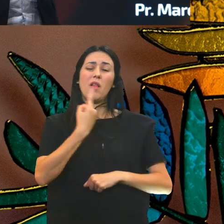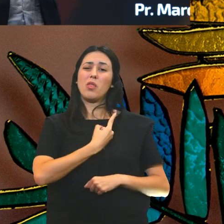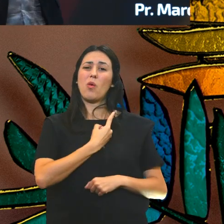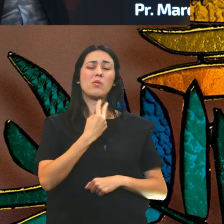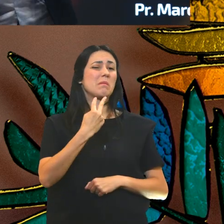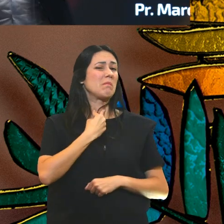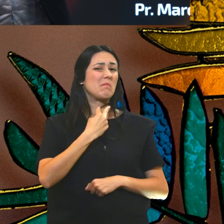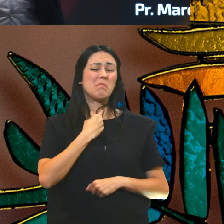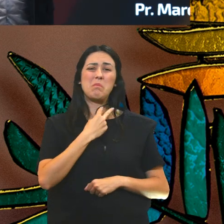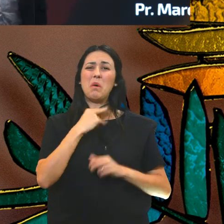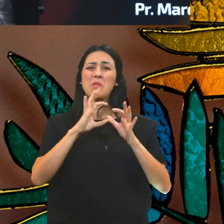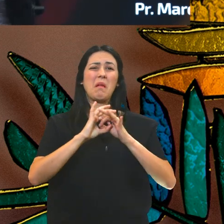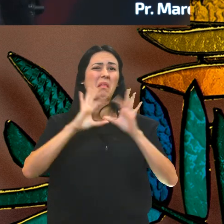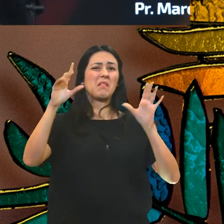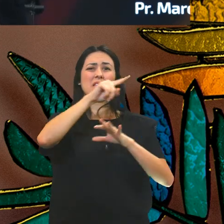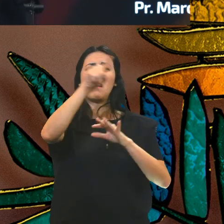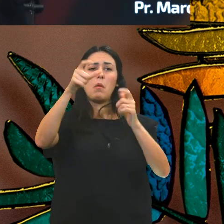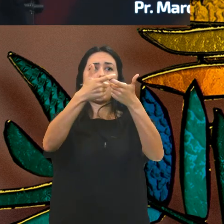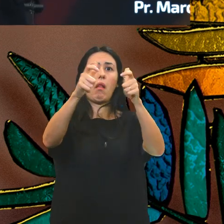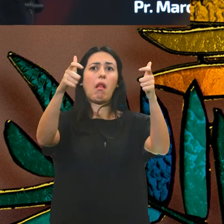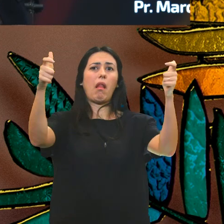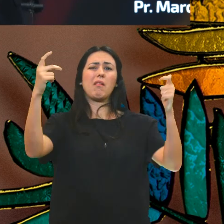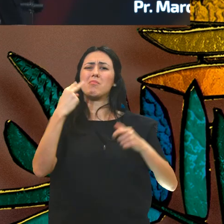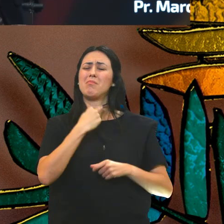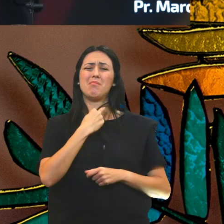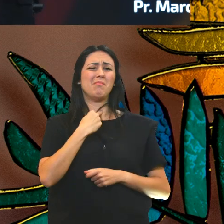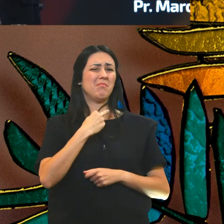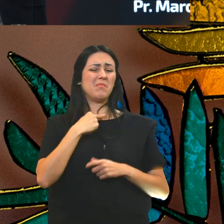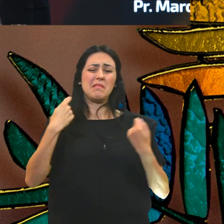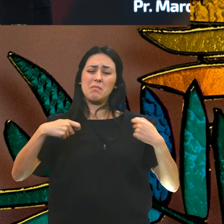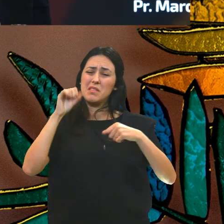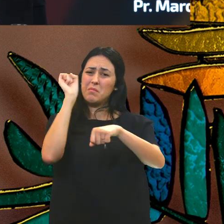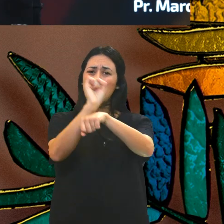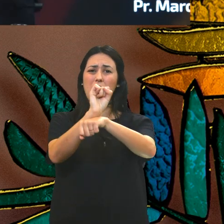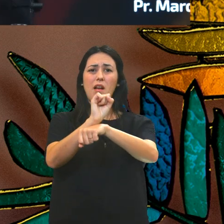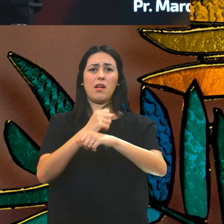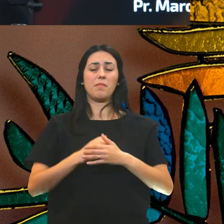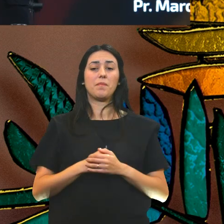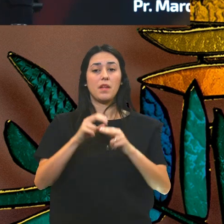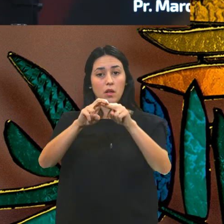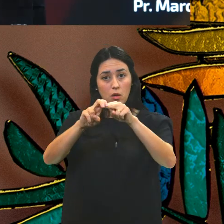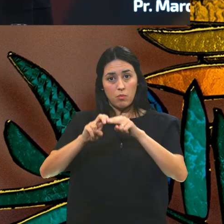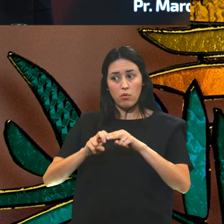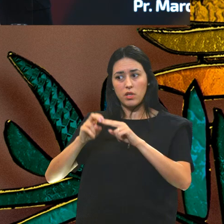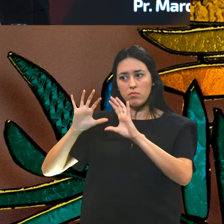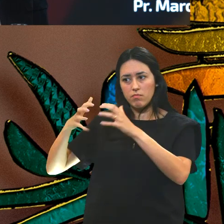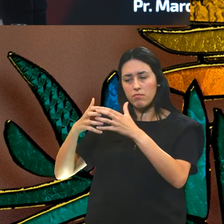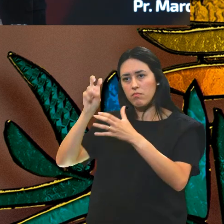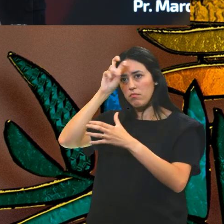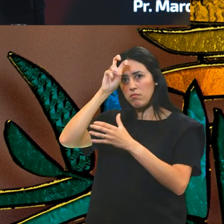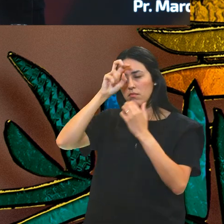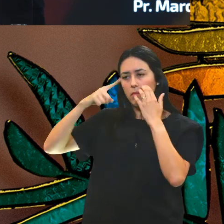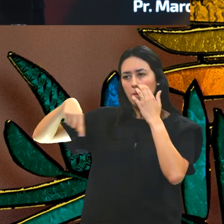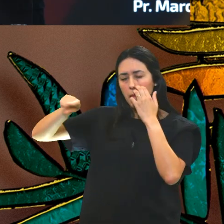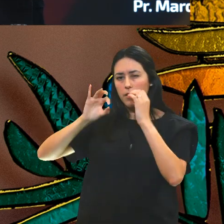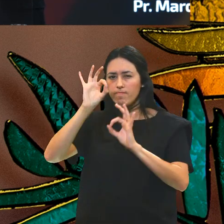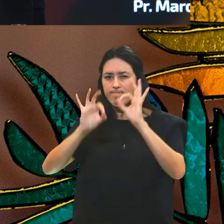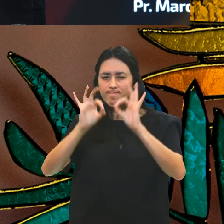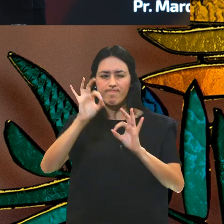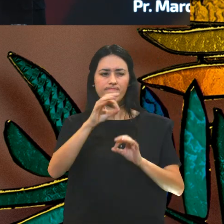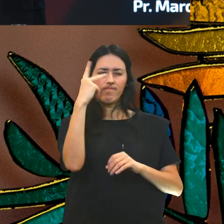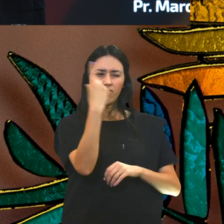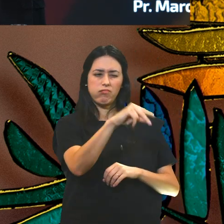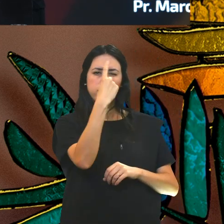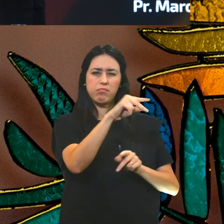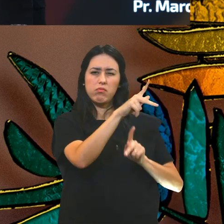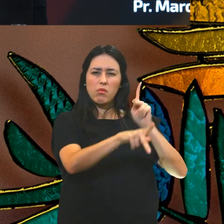tornem ainda mais numerosos. Por isso, os egípcios puseram feitores para maltratar os israelitas com trabalhos